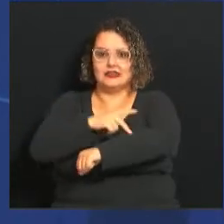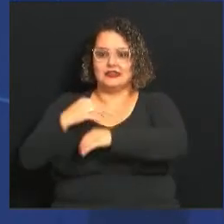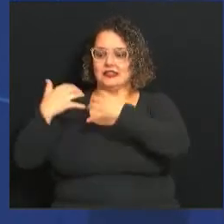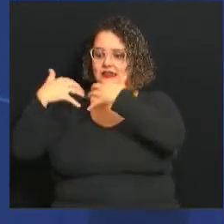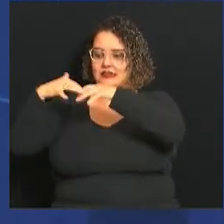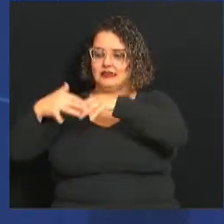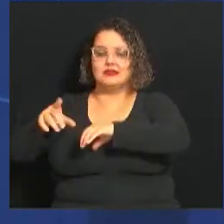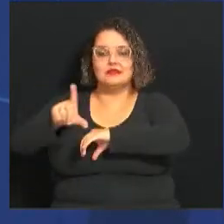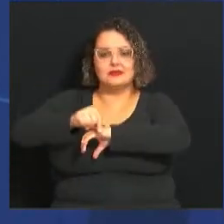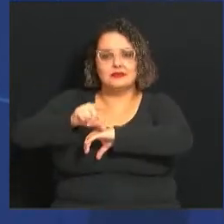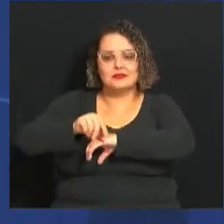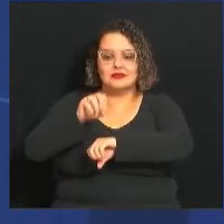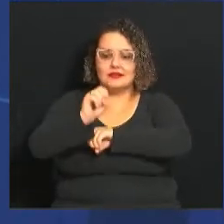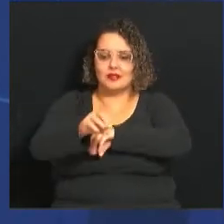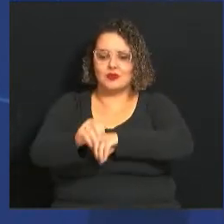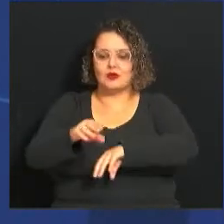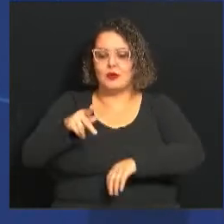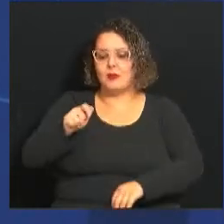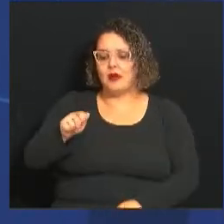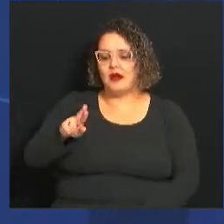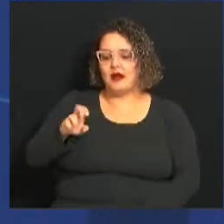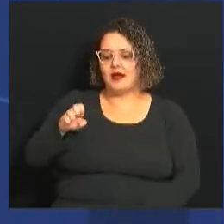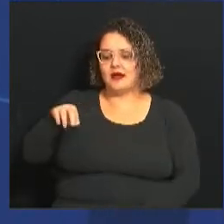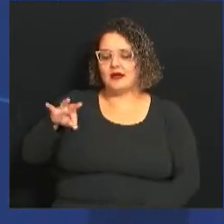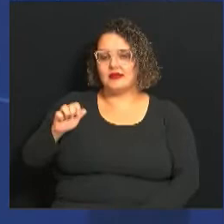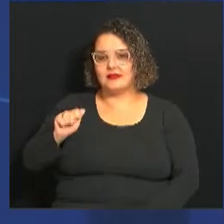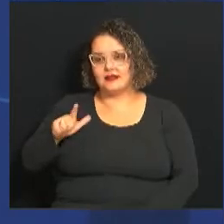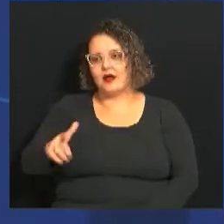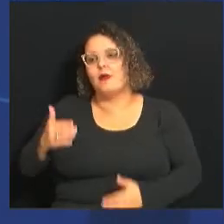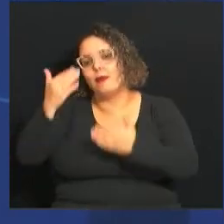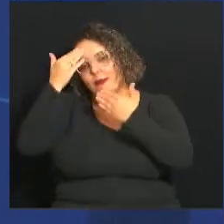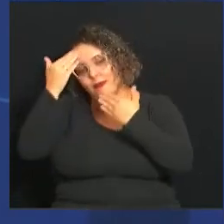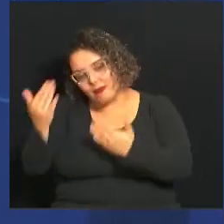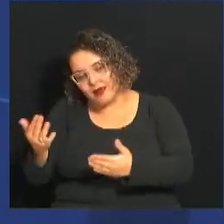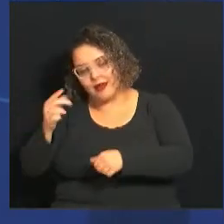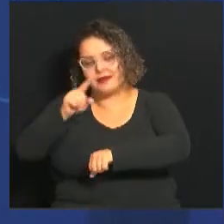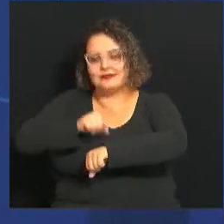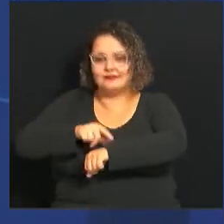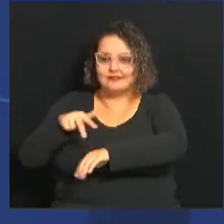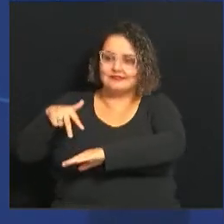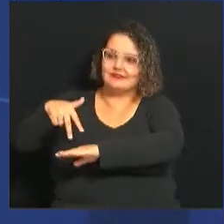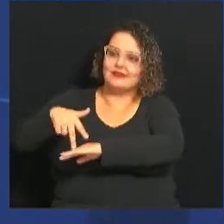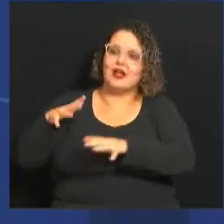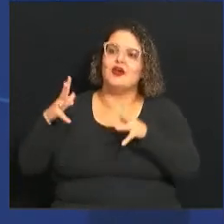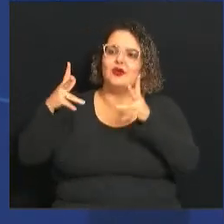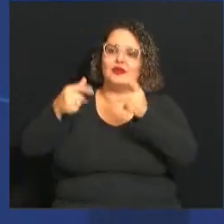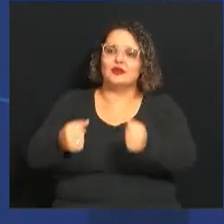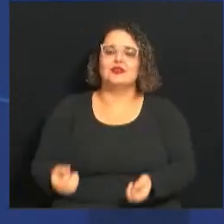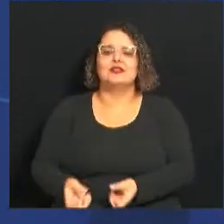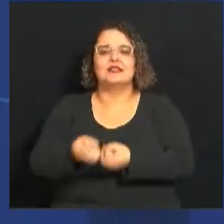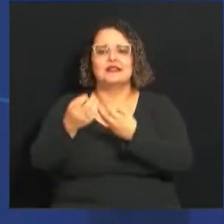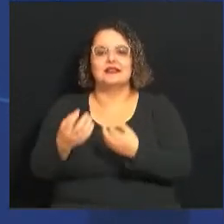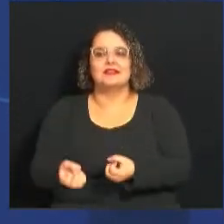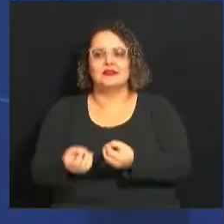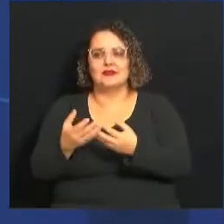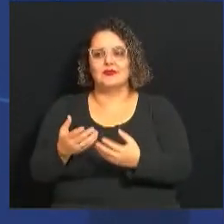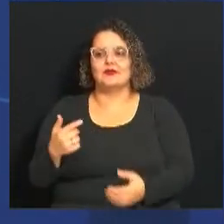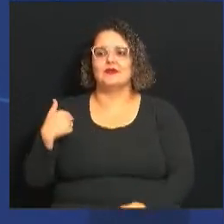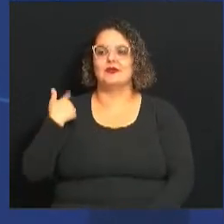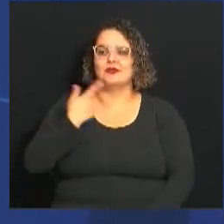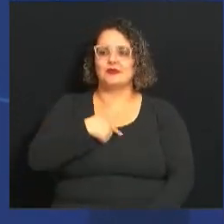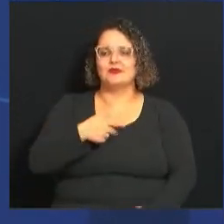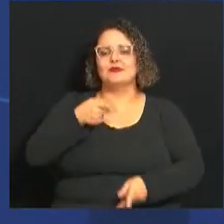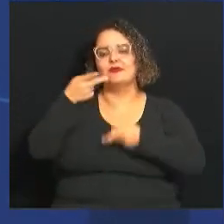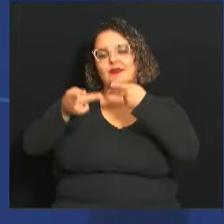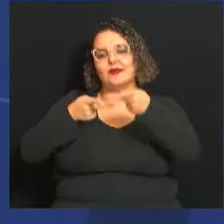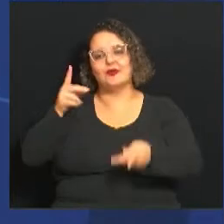educadora parental, muito obrigado pela disponibilidade do seu tempo, todas as informações que você passou aqui para a gente sobre esse